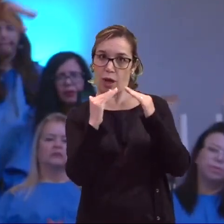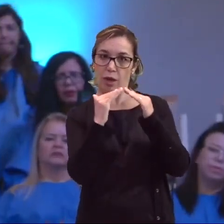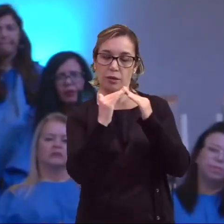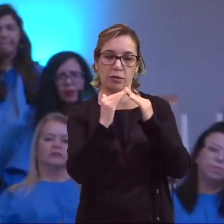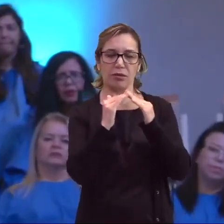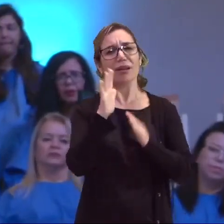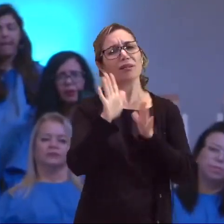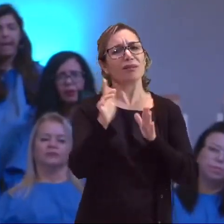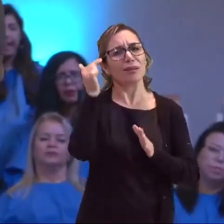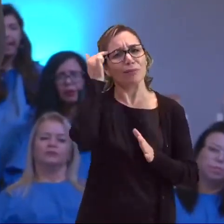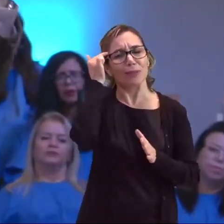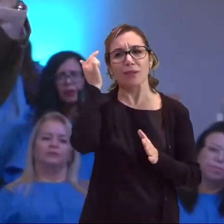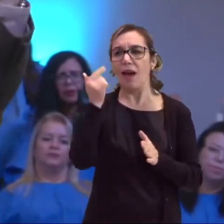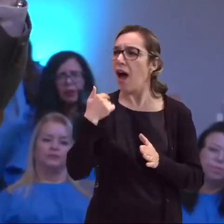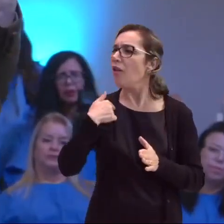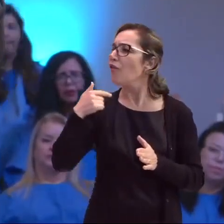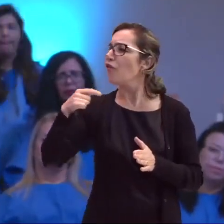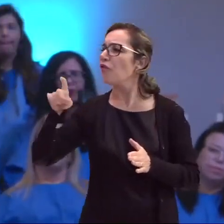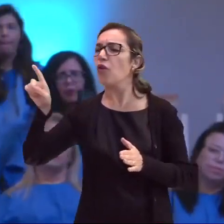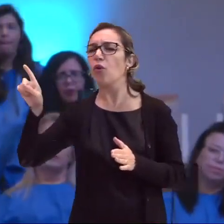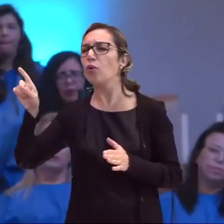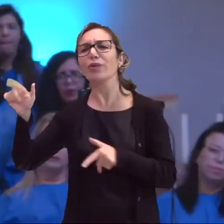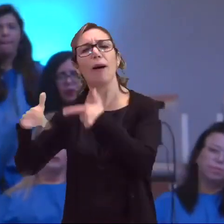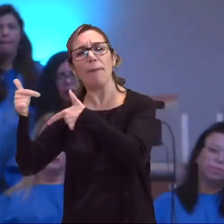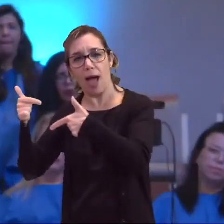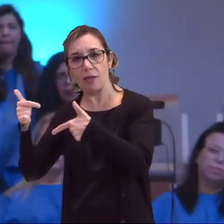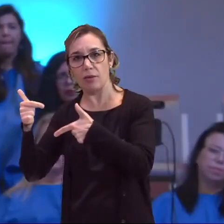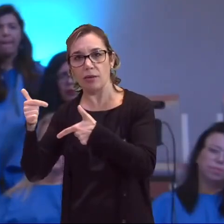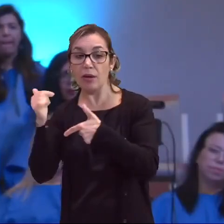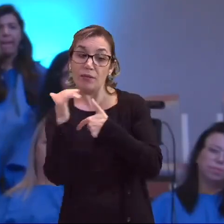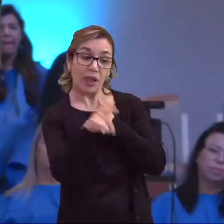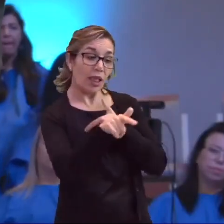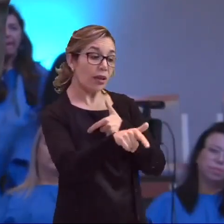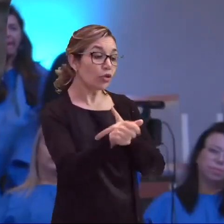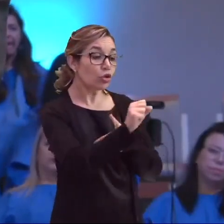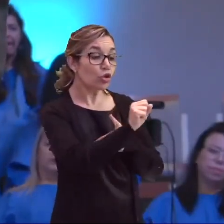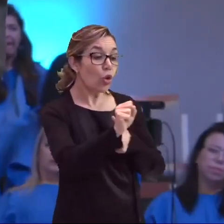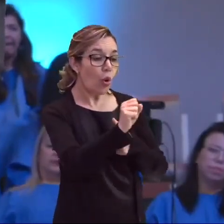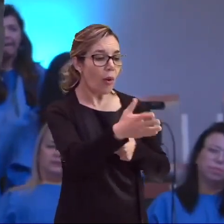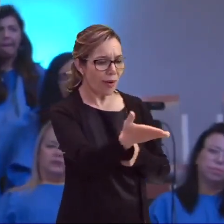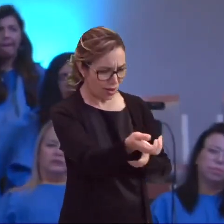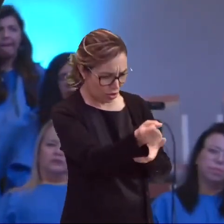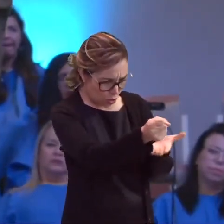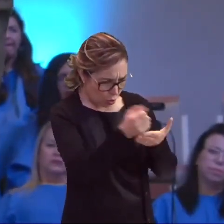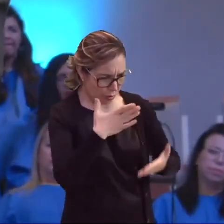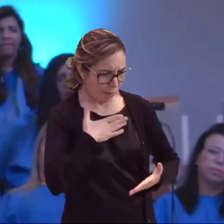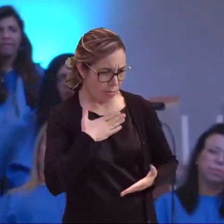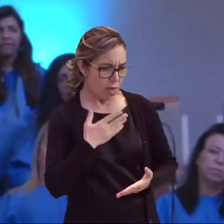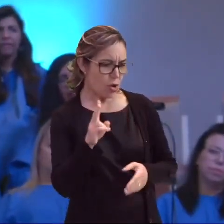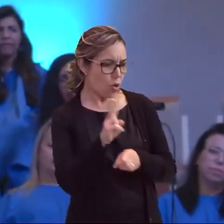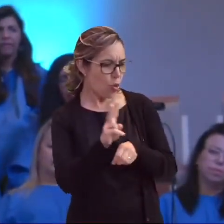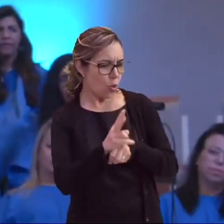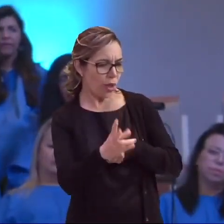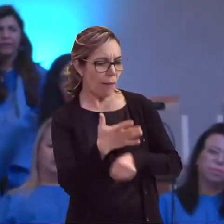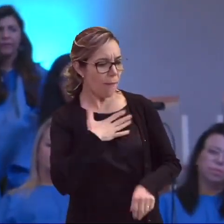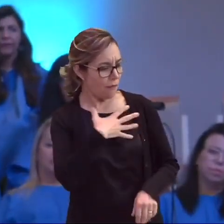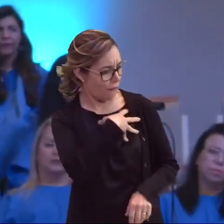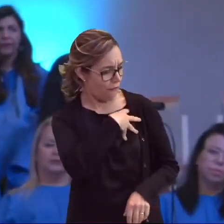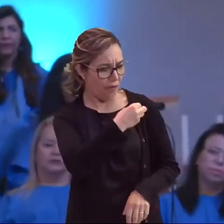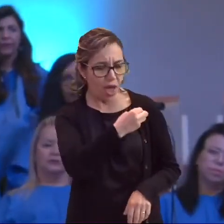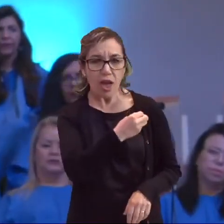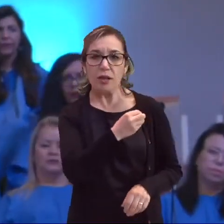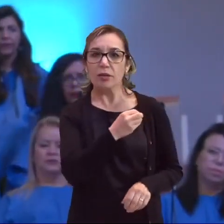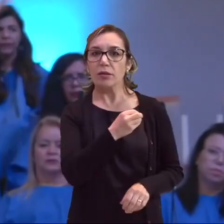visita fazer qualquer coisa pega o interfone e dizia o seu olhar aqui as crianças e aí um subia ou descia